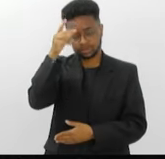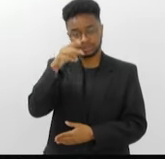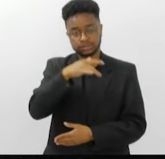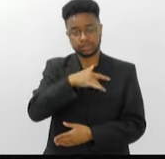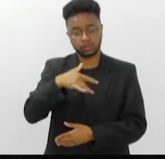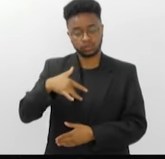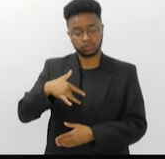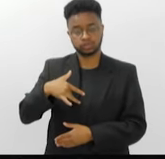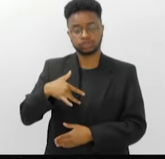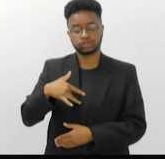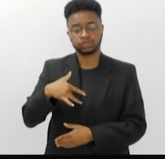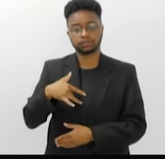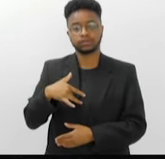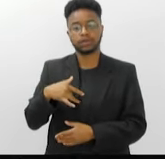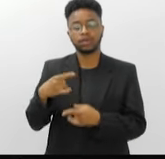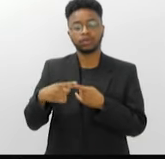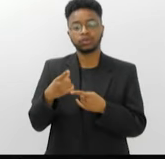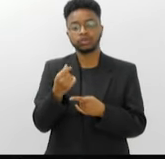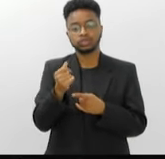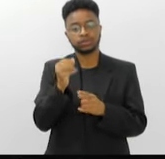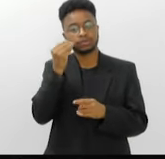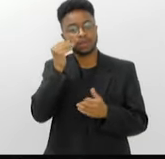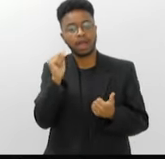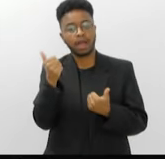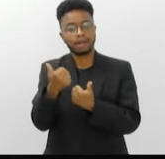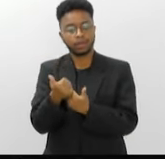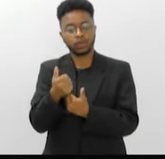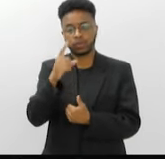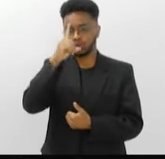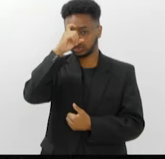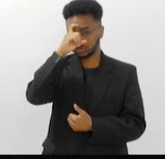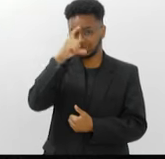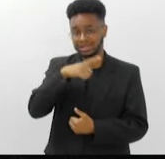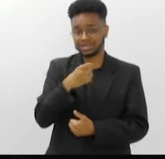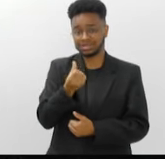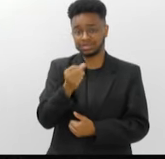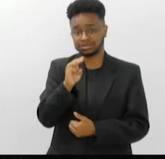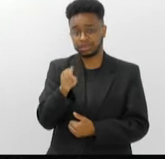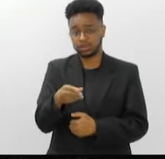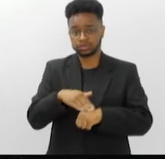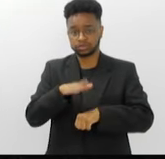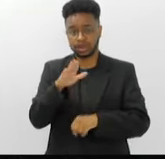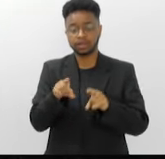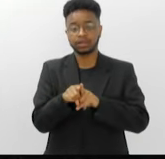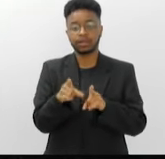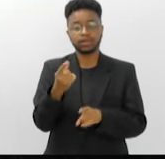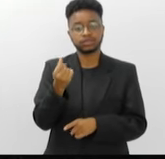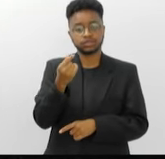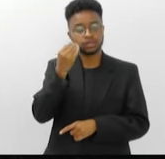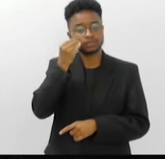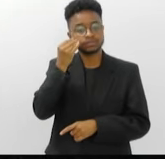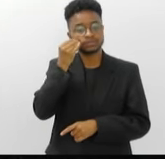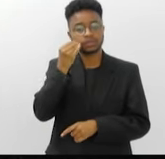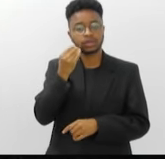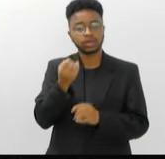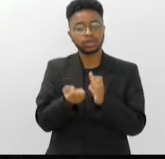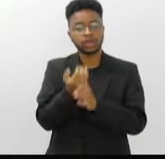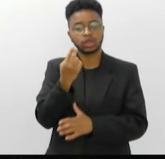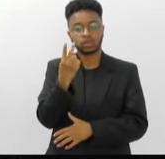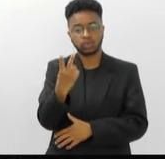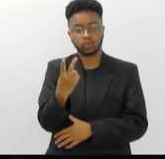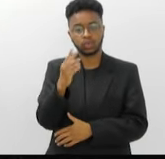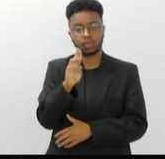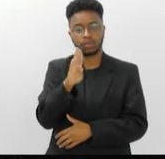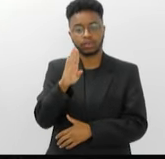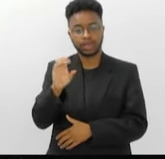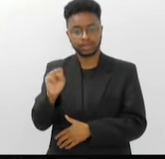apoio aos hospitais do interior, mais de 6 milhões, dinheiro para a construção de 2 UBS, foram